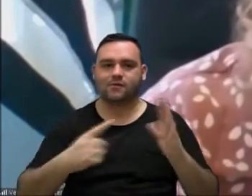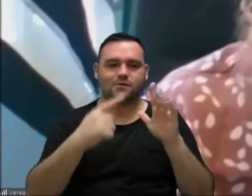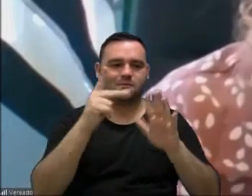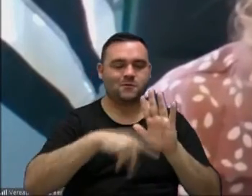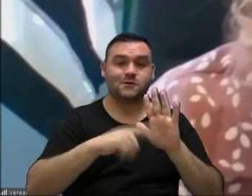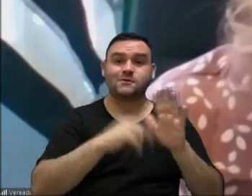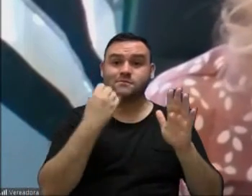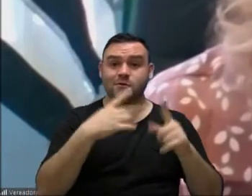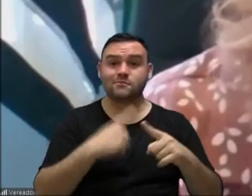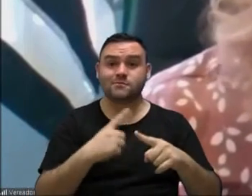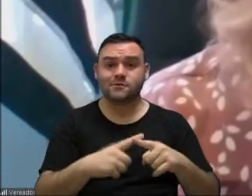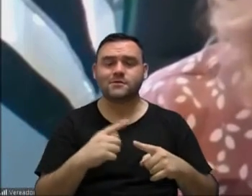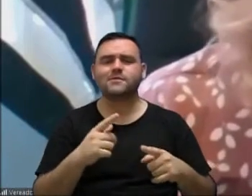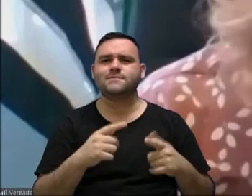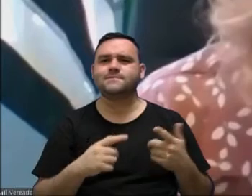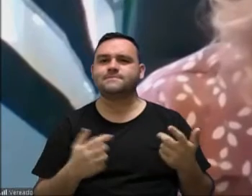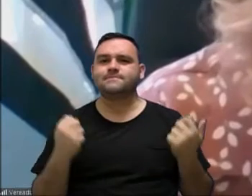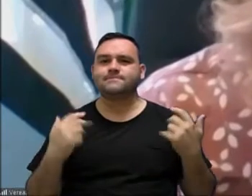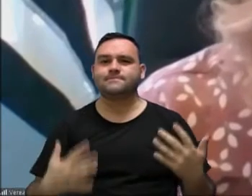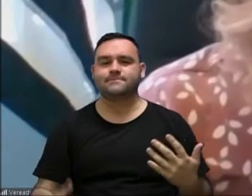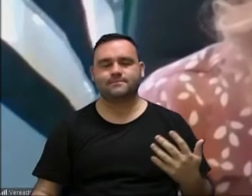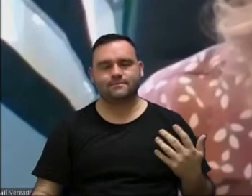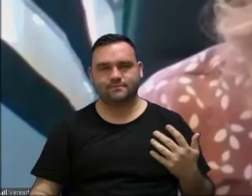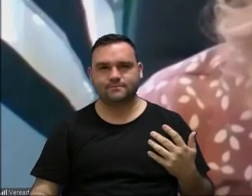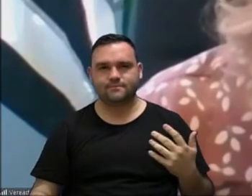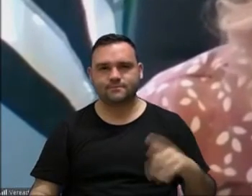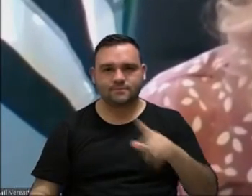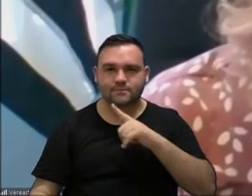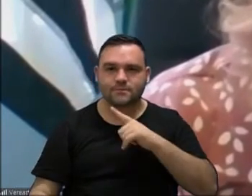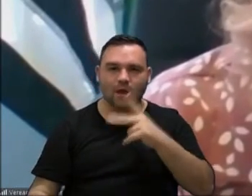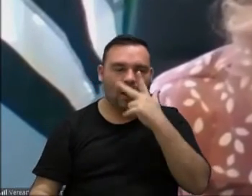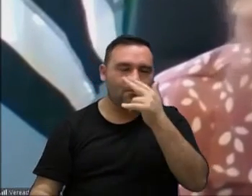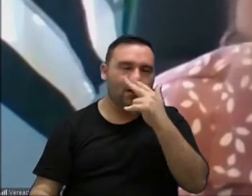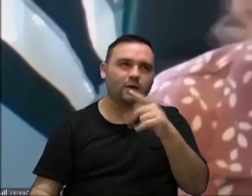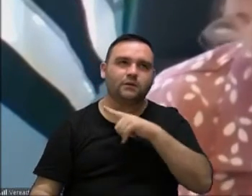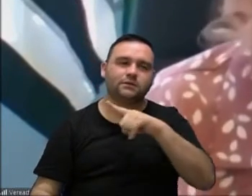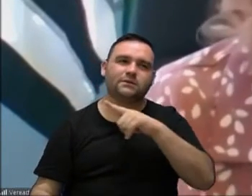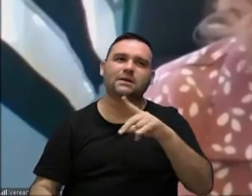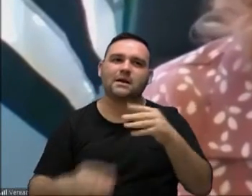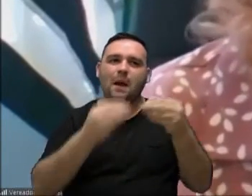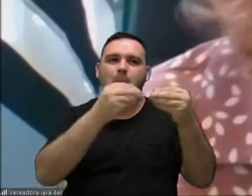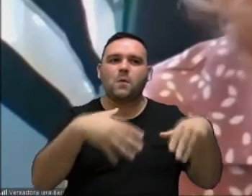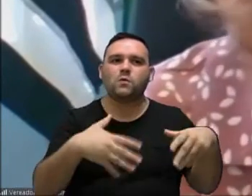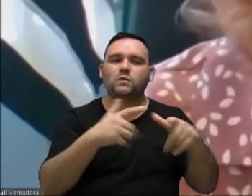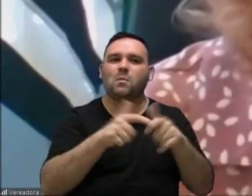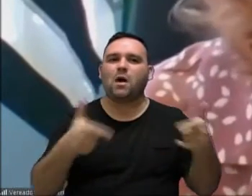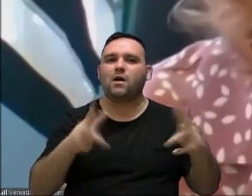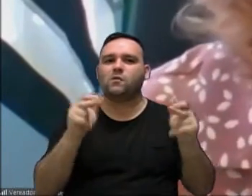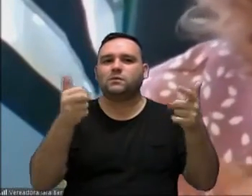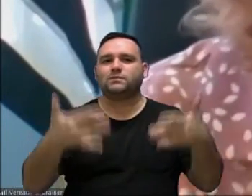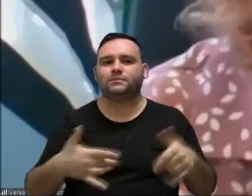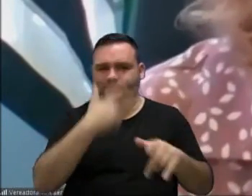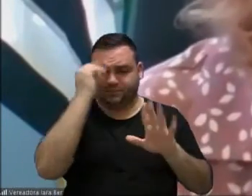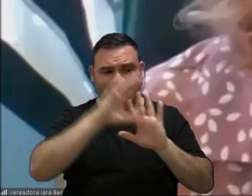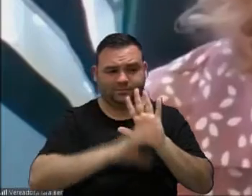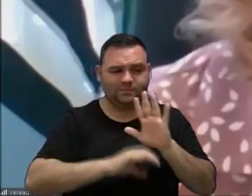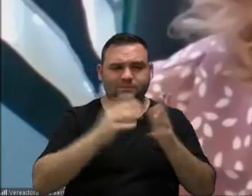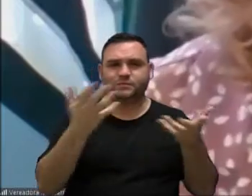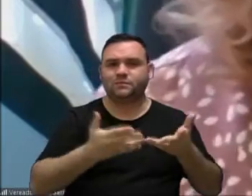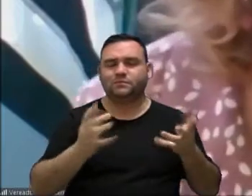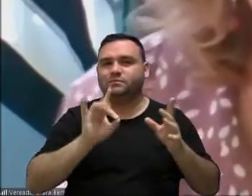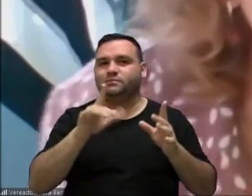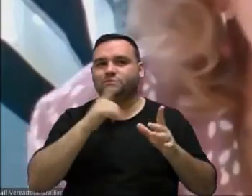é interessante porque ele dá uma dá uma conotação de um prejuízo maior como o falou para o cidadão ficar